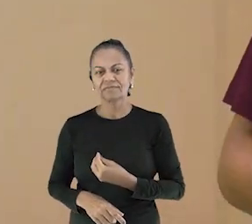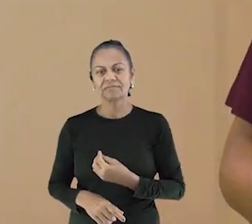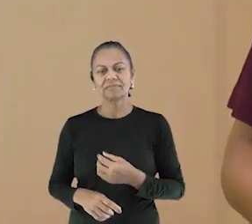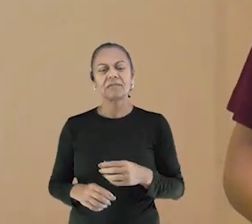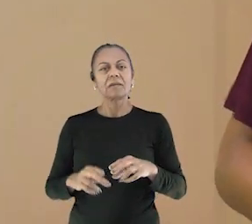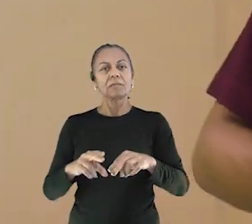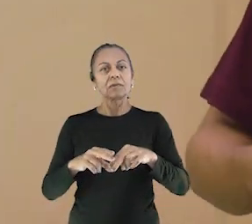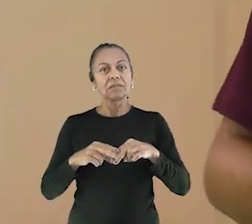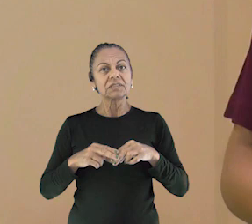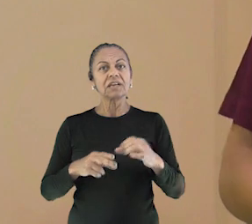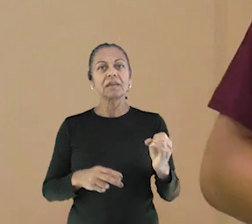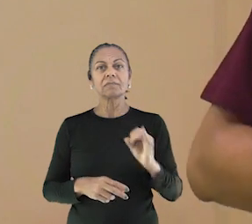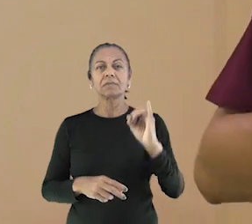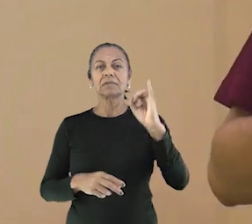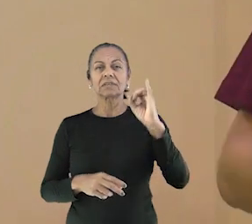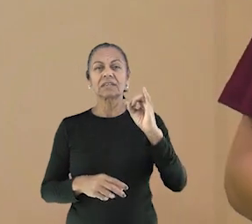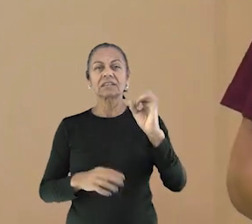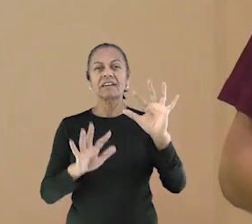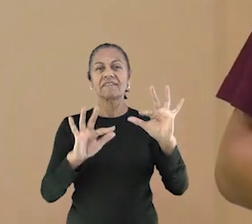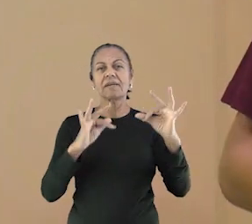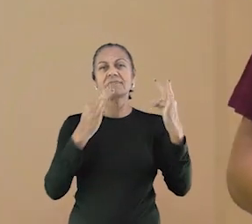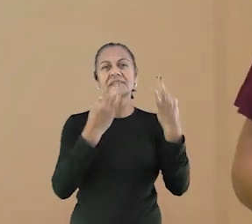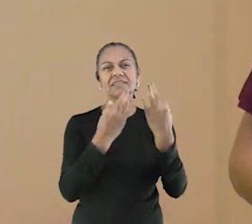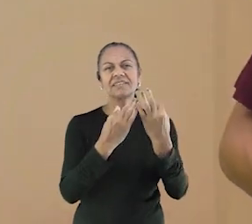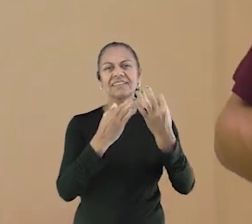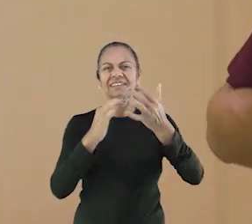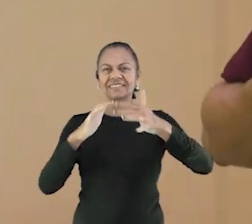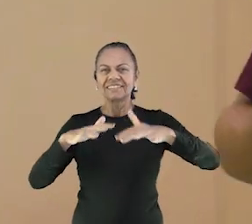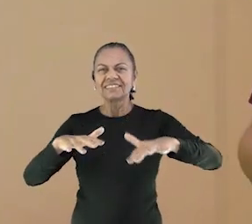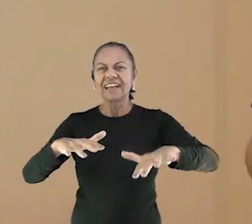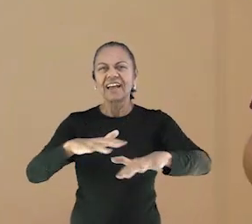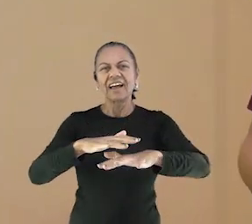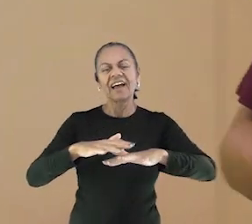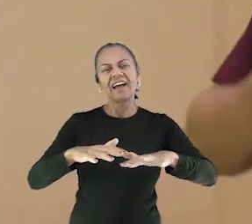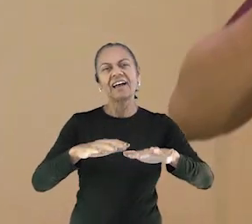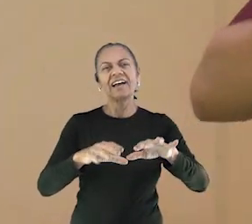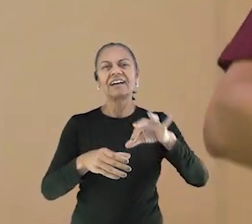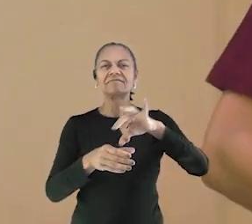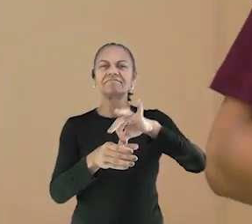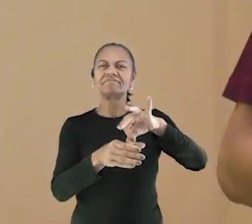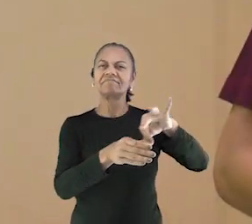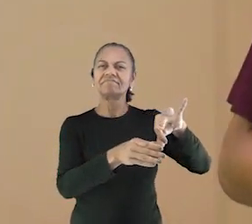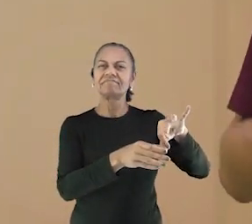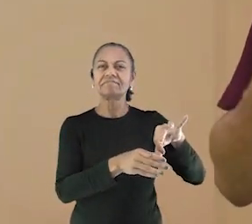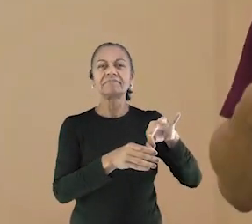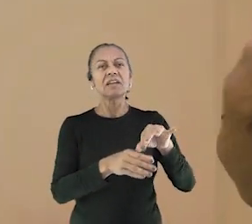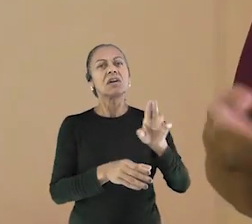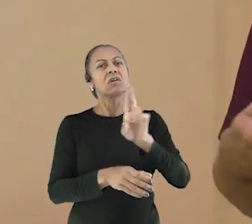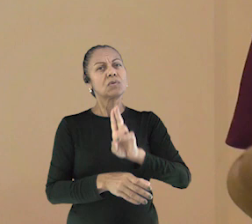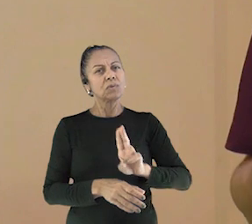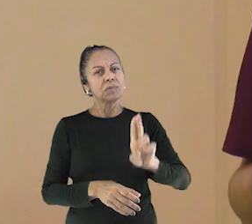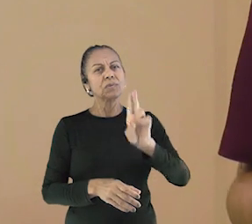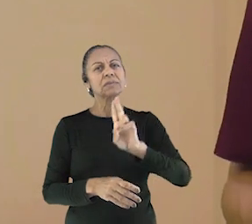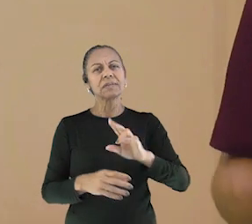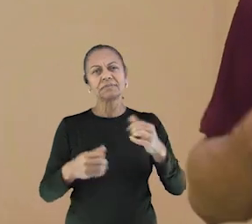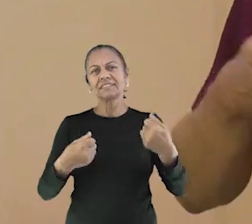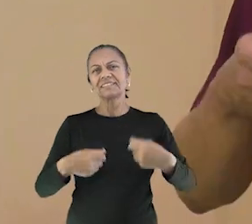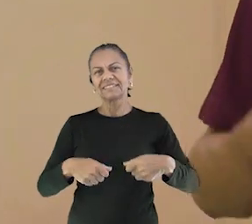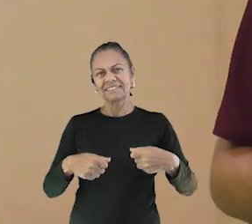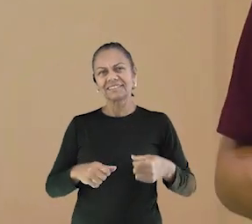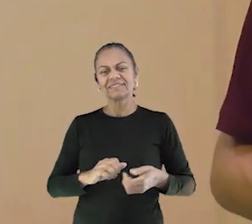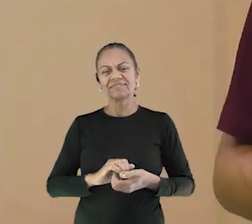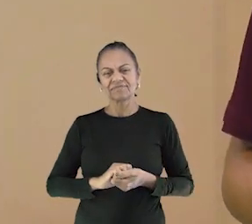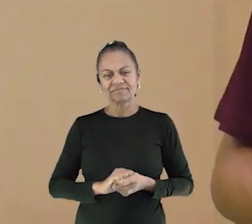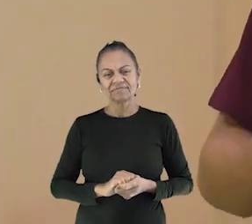práticas sustentáveis utilizadas pelas famílias na agricultura de subsistência também podem ser e devem ser usadas pelos